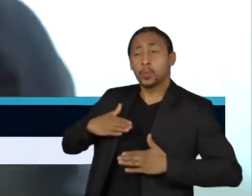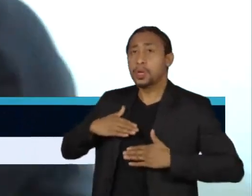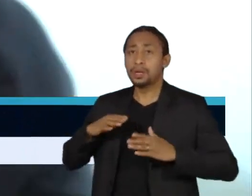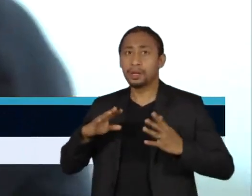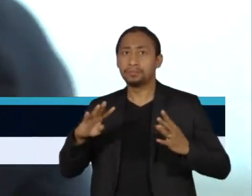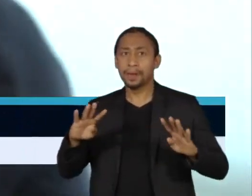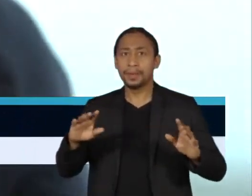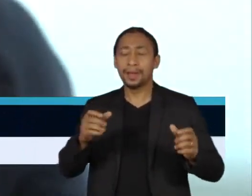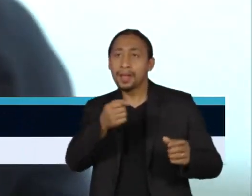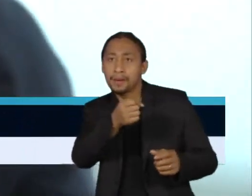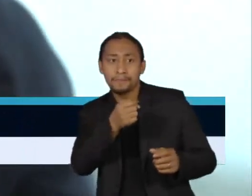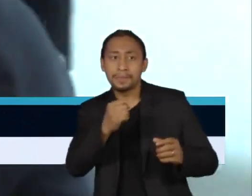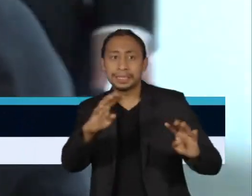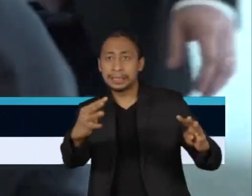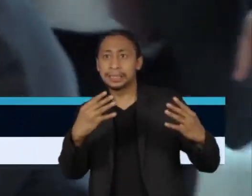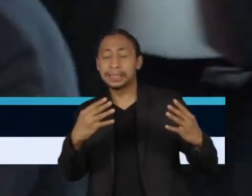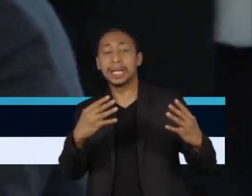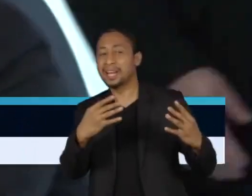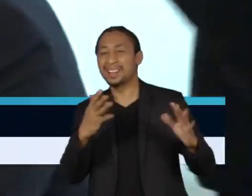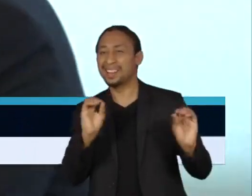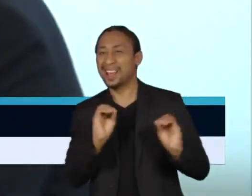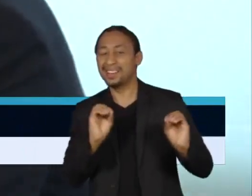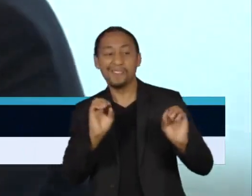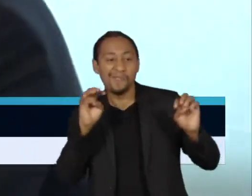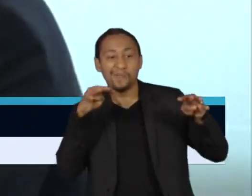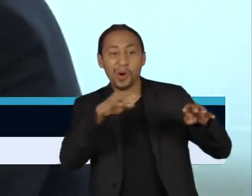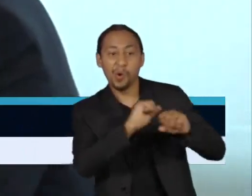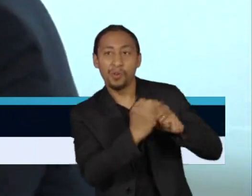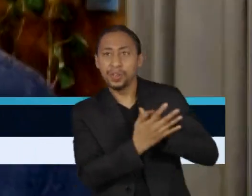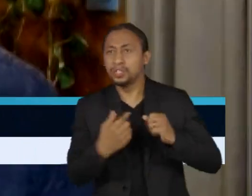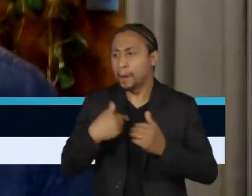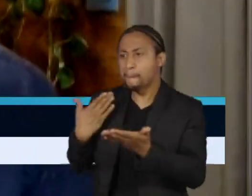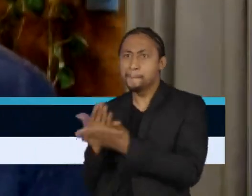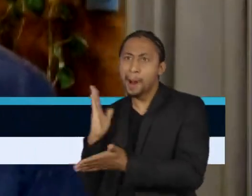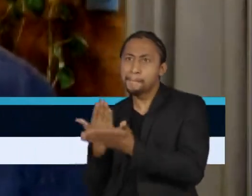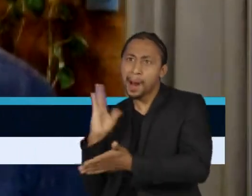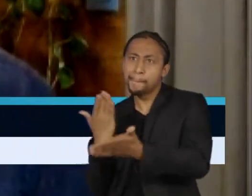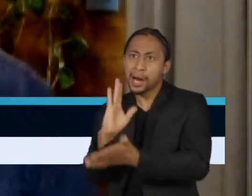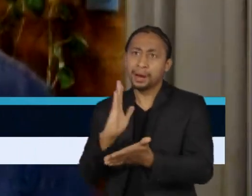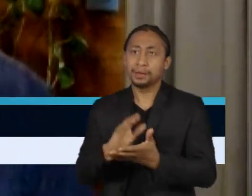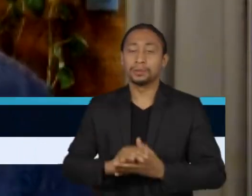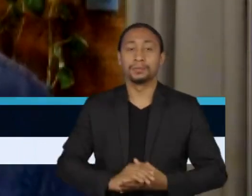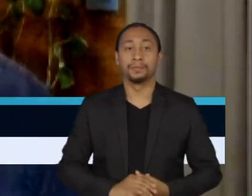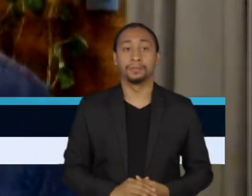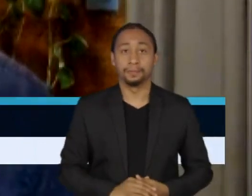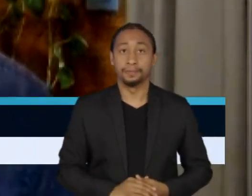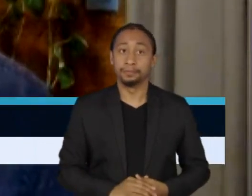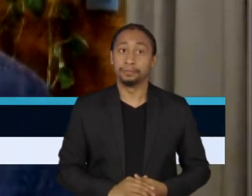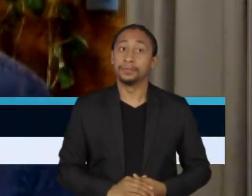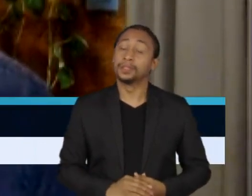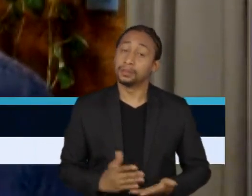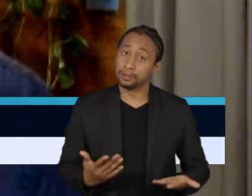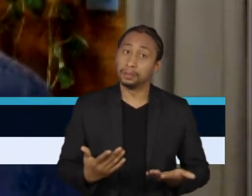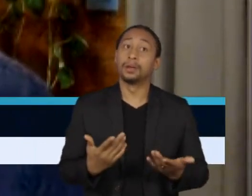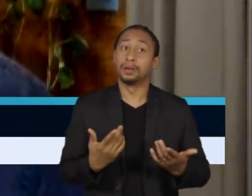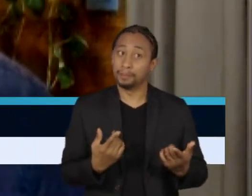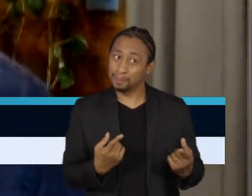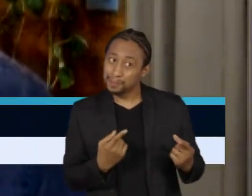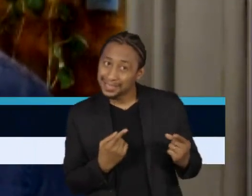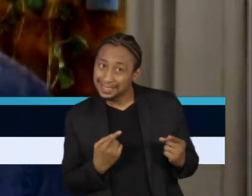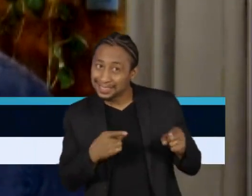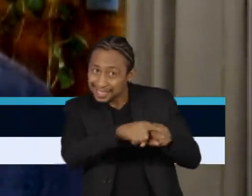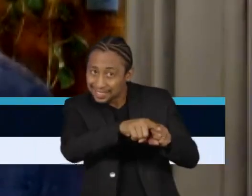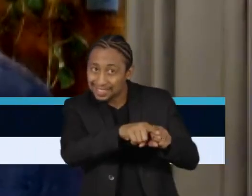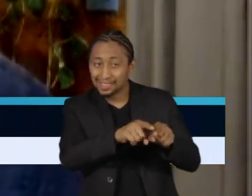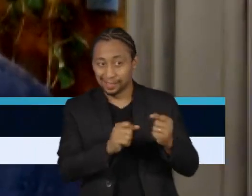de imprensa, porque só fala de Covid, e ir passando a boiada. E a parceria estabelecida com o crime